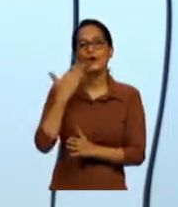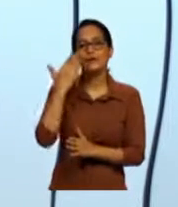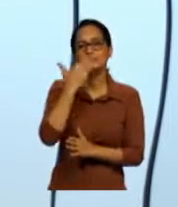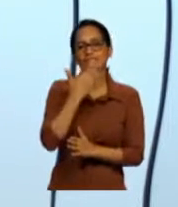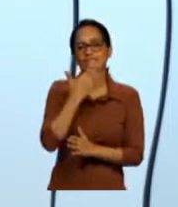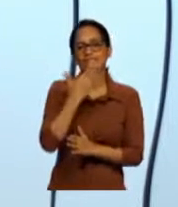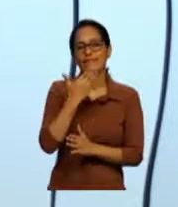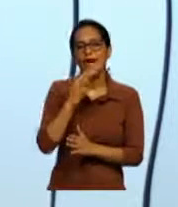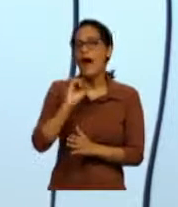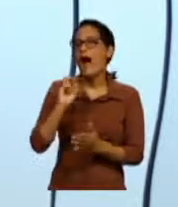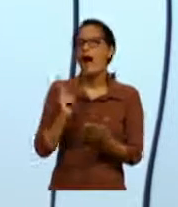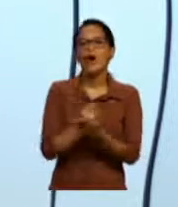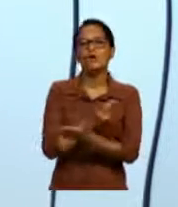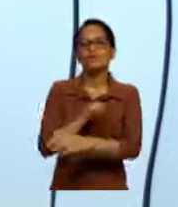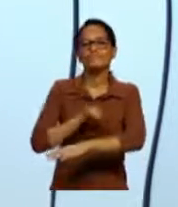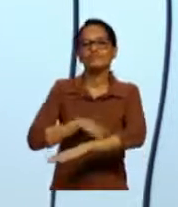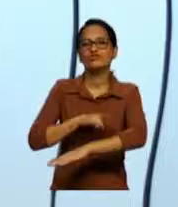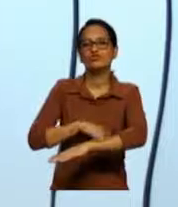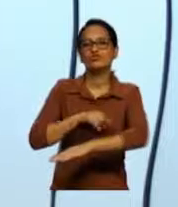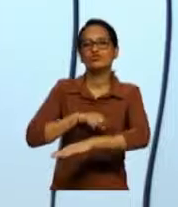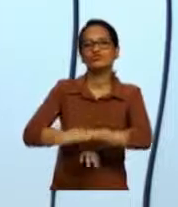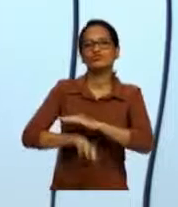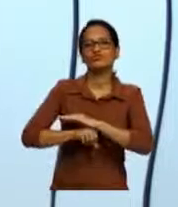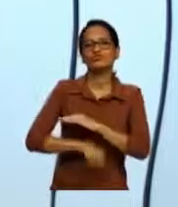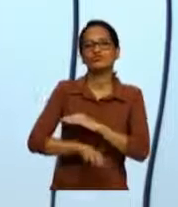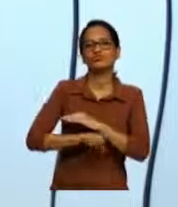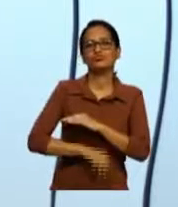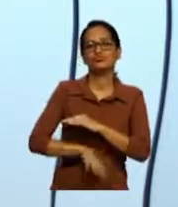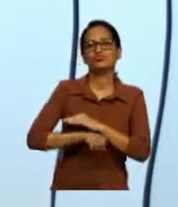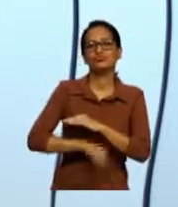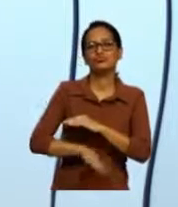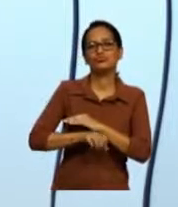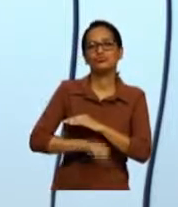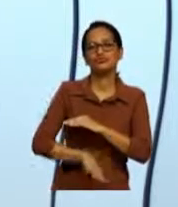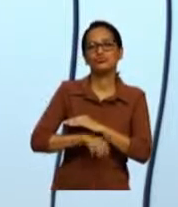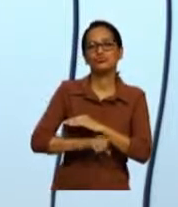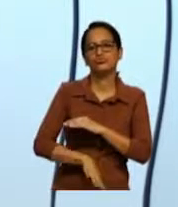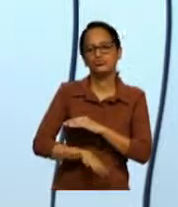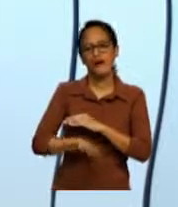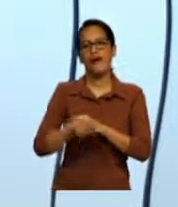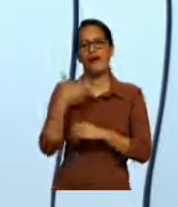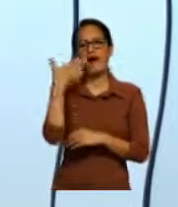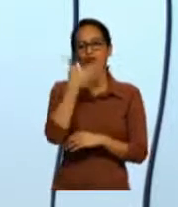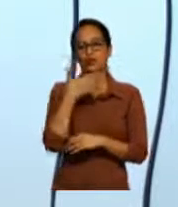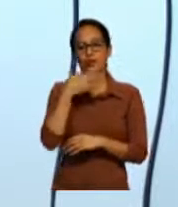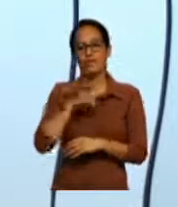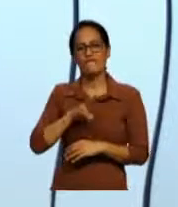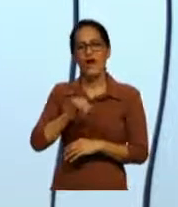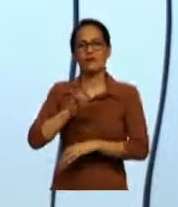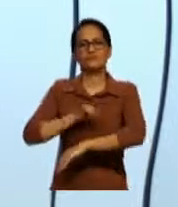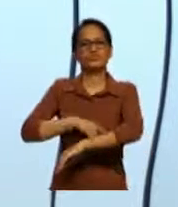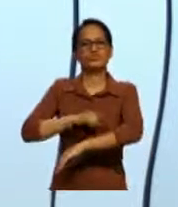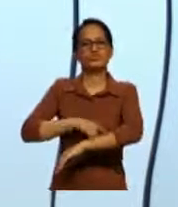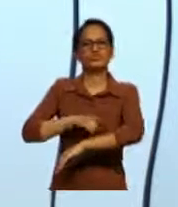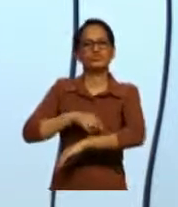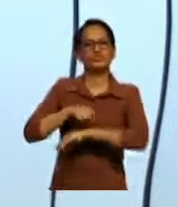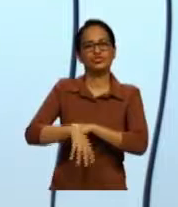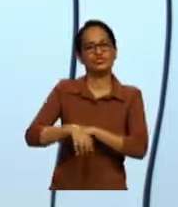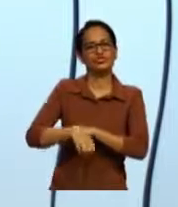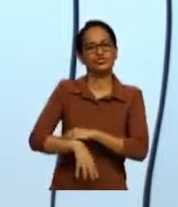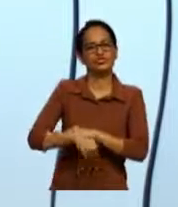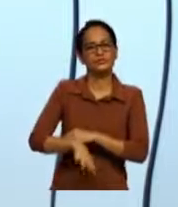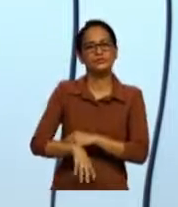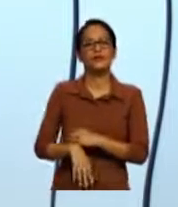urina. Que aí o nosso corpo, ele vai querer eliminar aquilo ali de alguma forma e a gente vai fazer